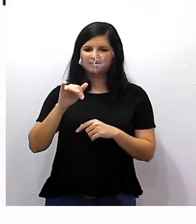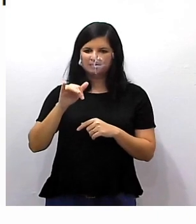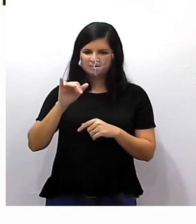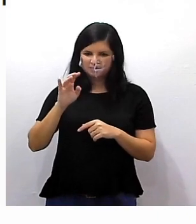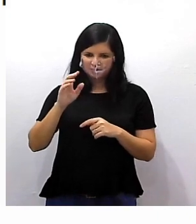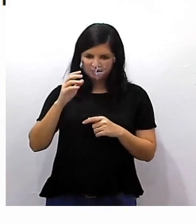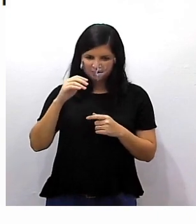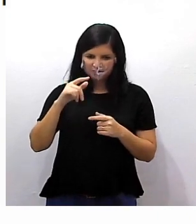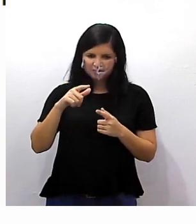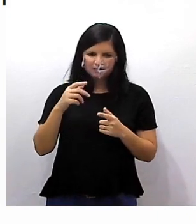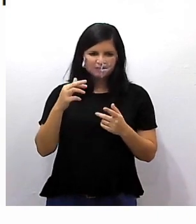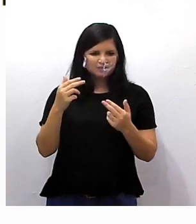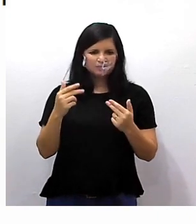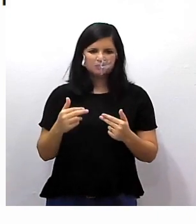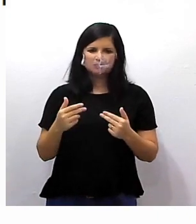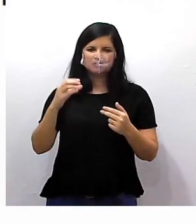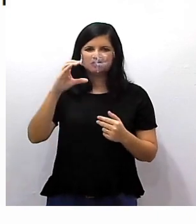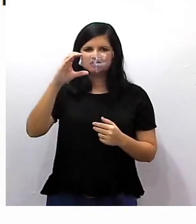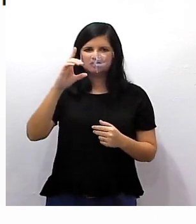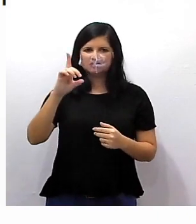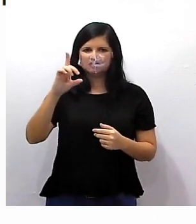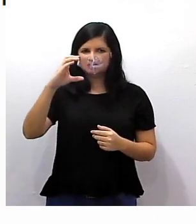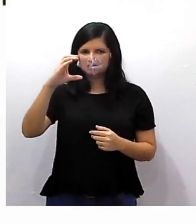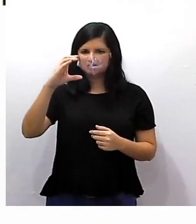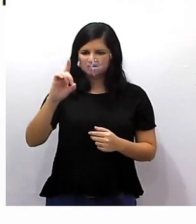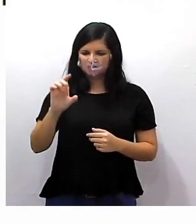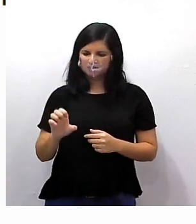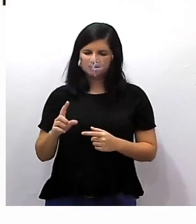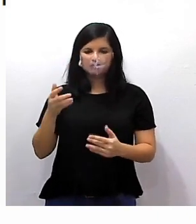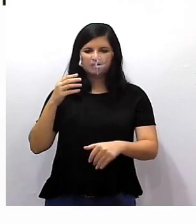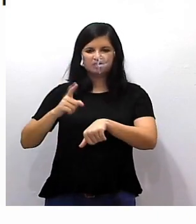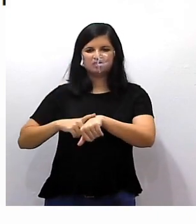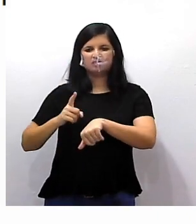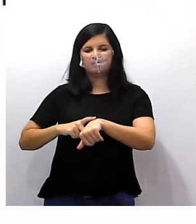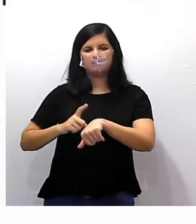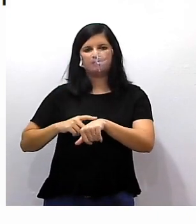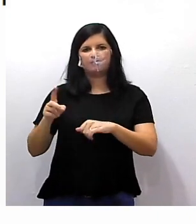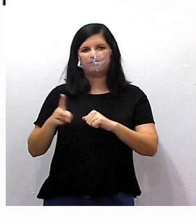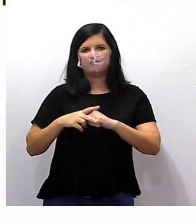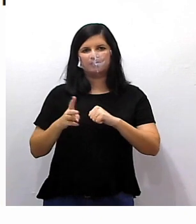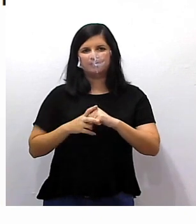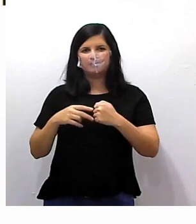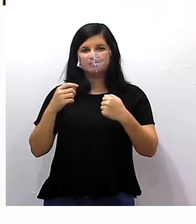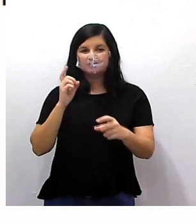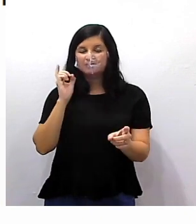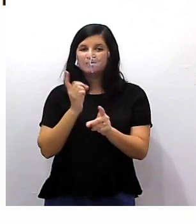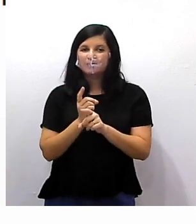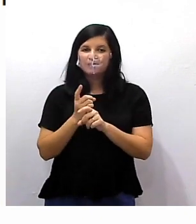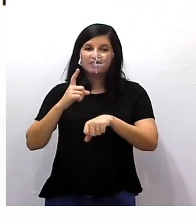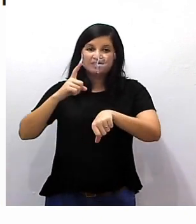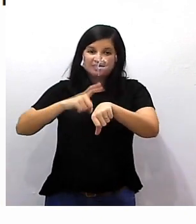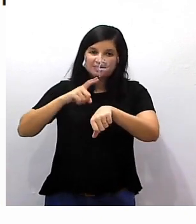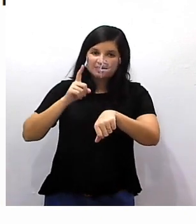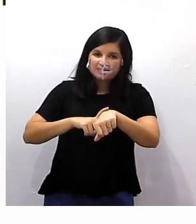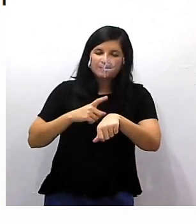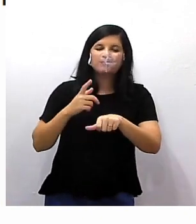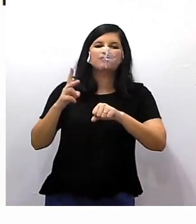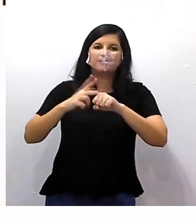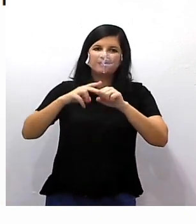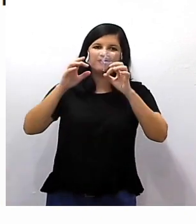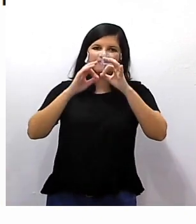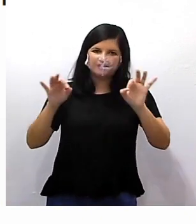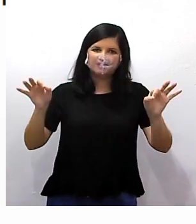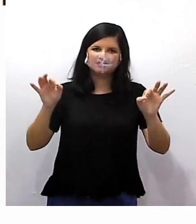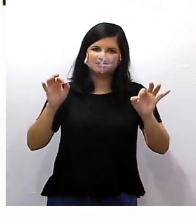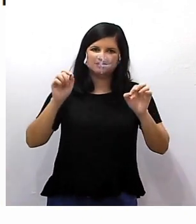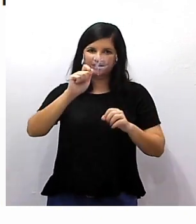tem aí a diferença somente entre a letra C, D e E no tempo verbal. A gente precisa primeiro identificar o tempo verbal da frase na